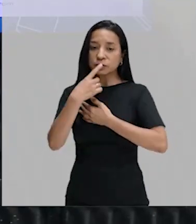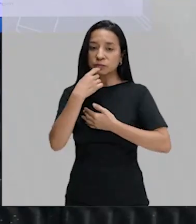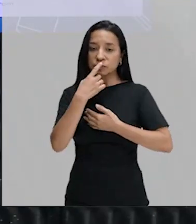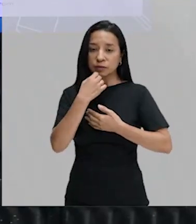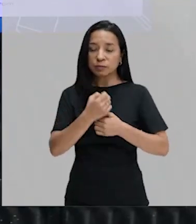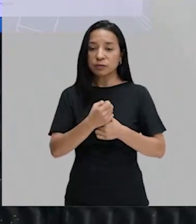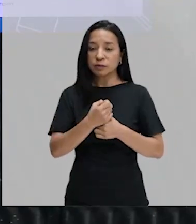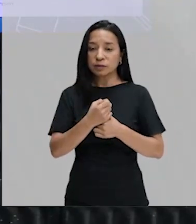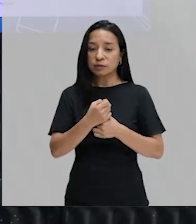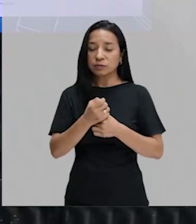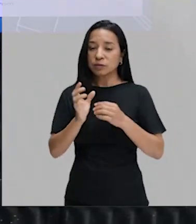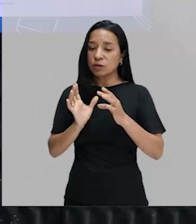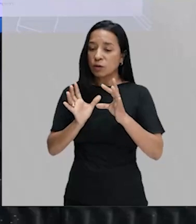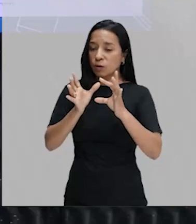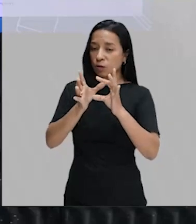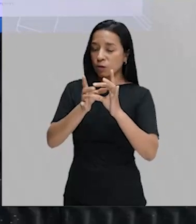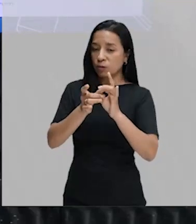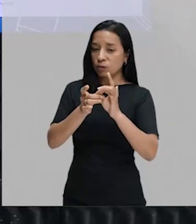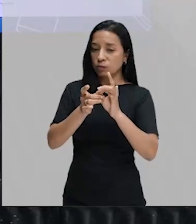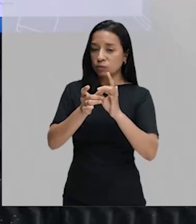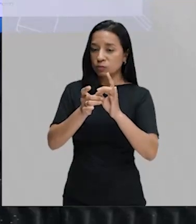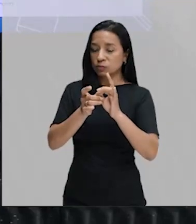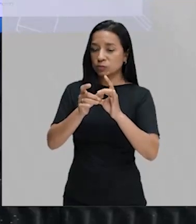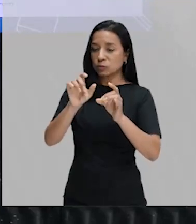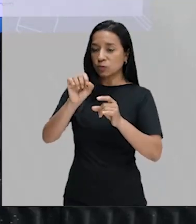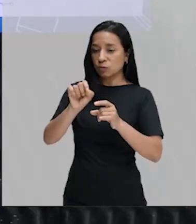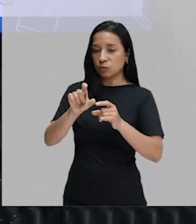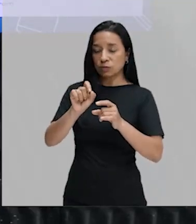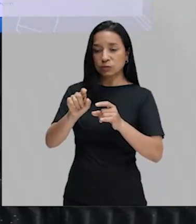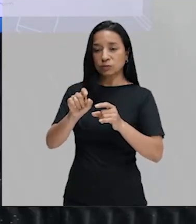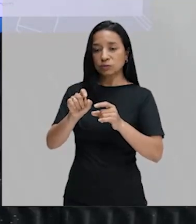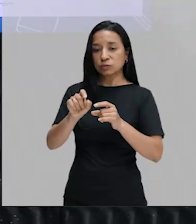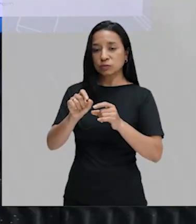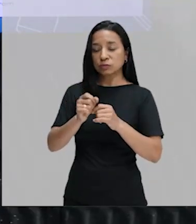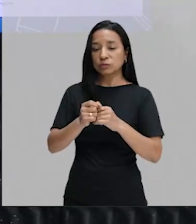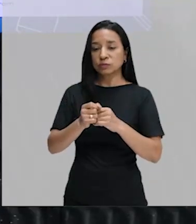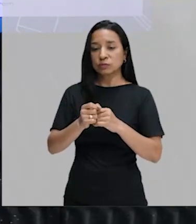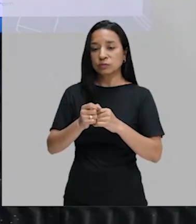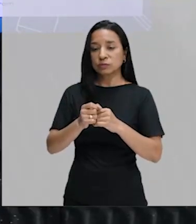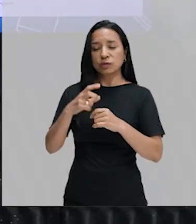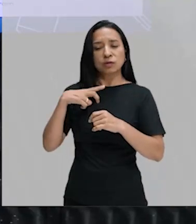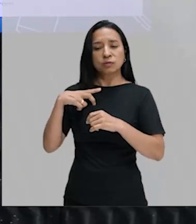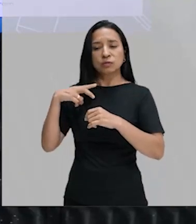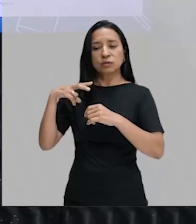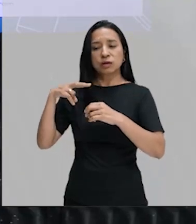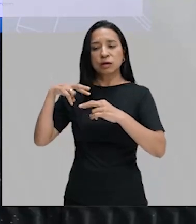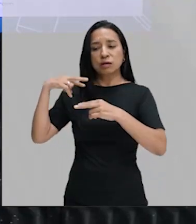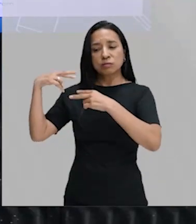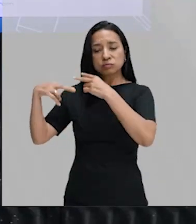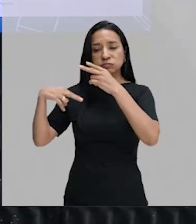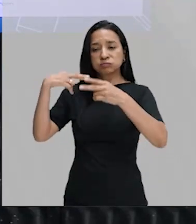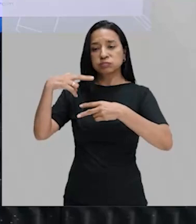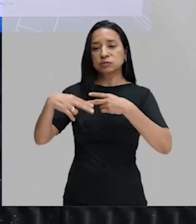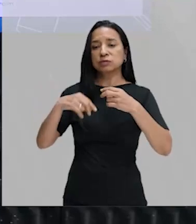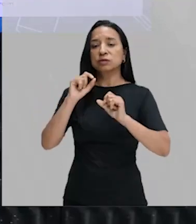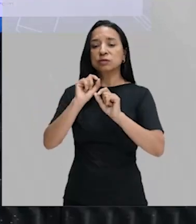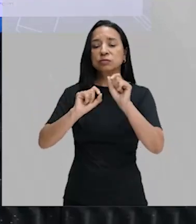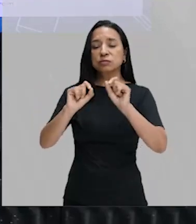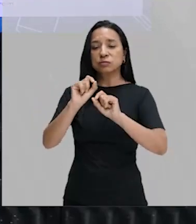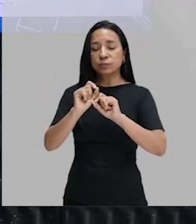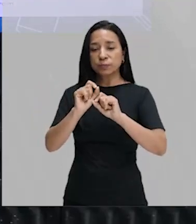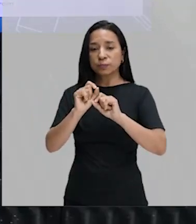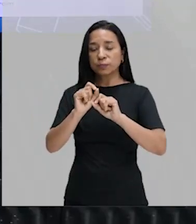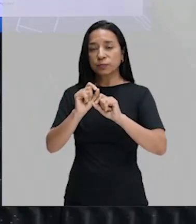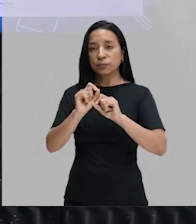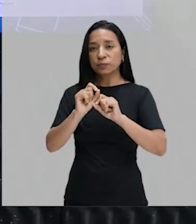se acasalou com um pombo azul, e aí ele gerou essa descendência. Formou aqui pombos vermelhos,